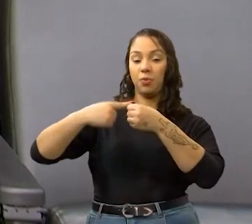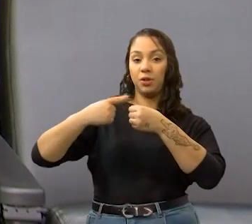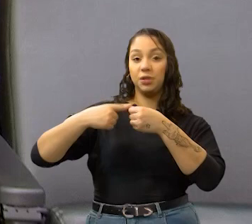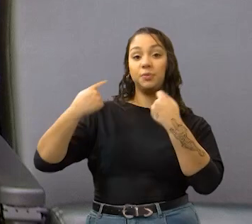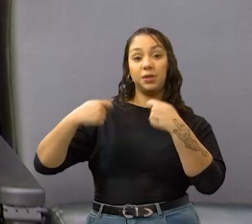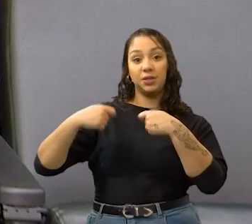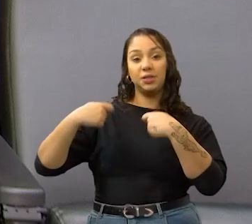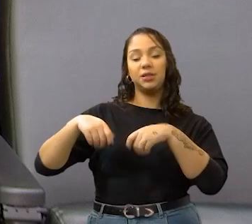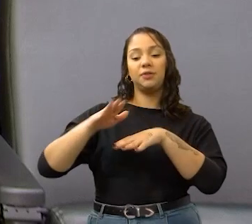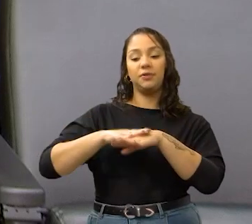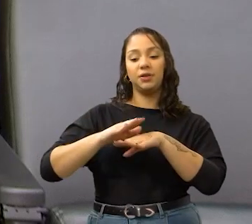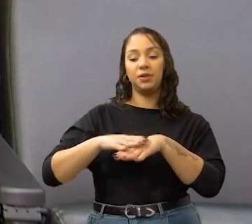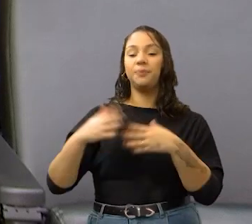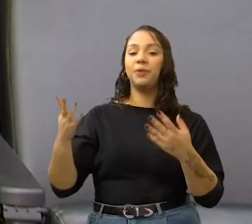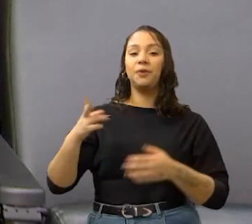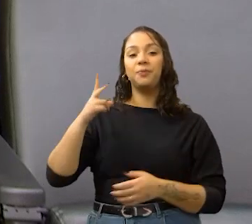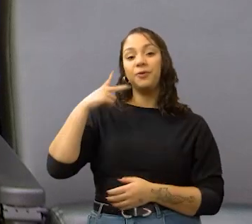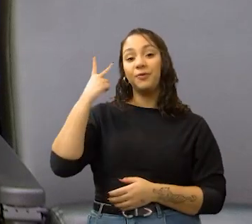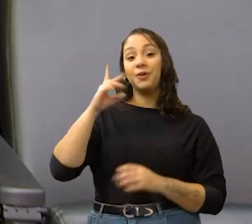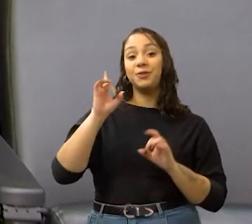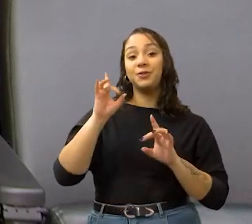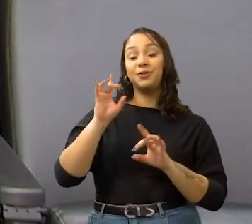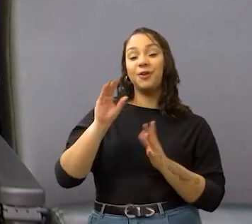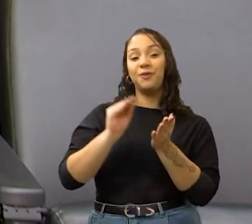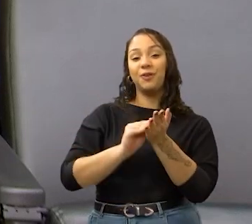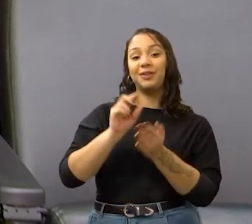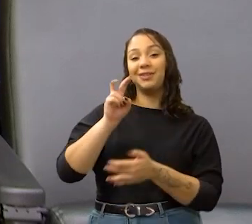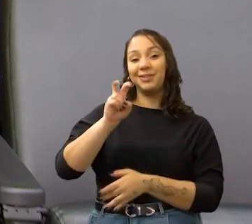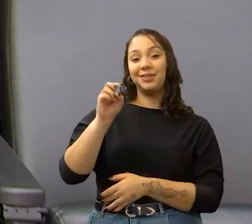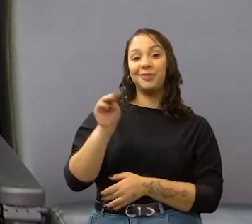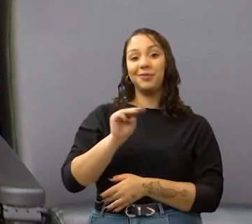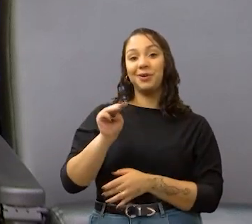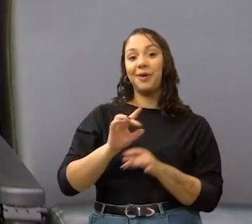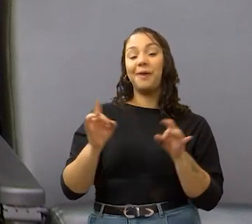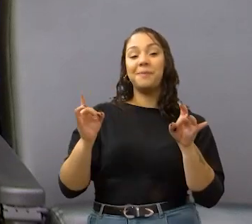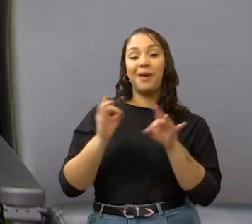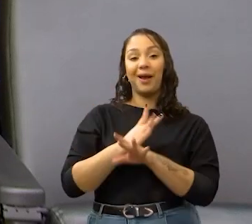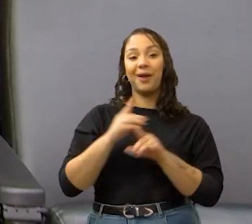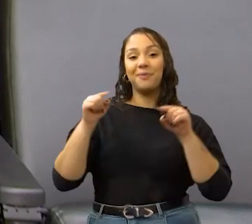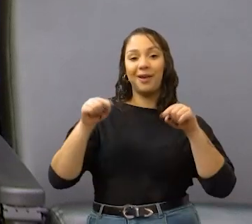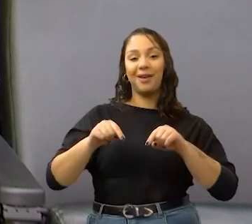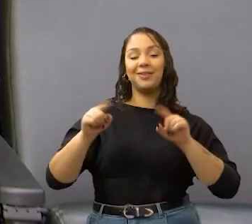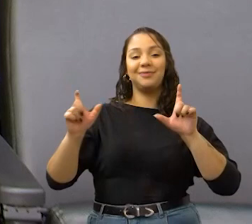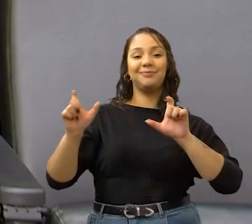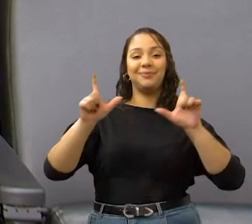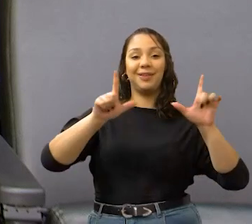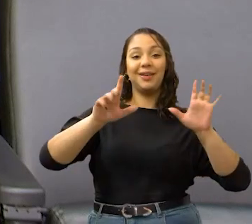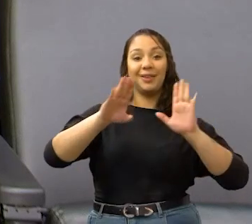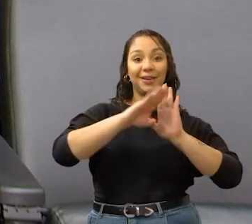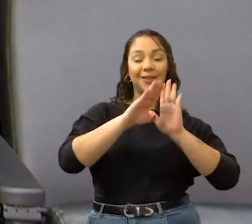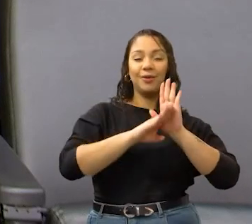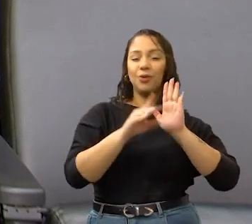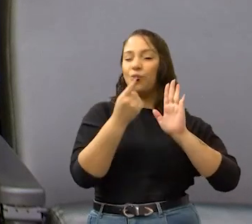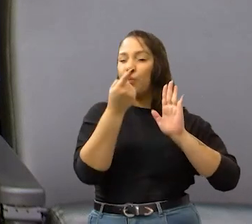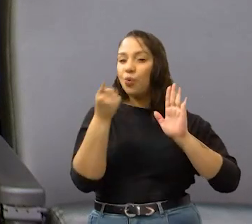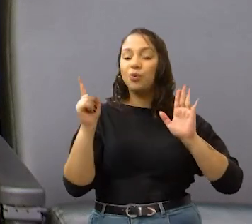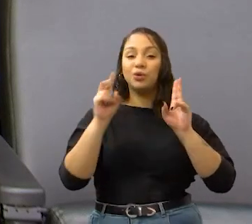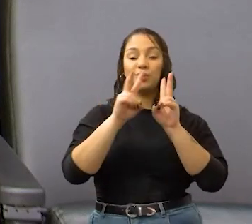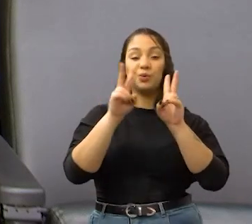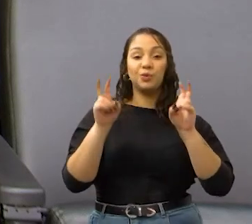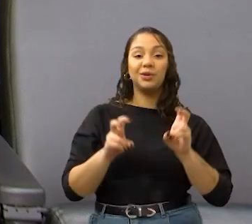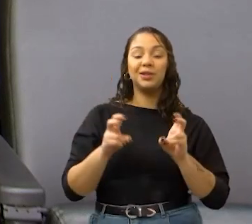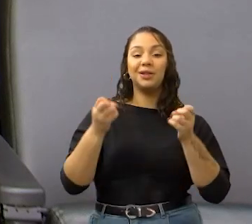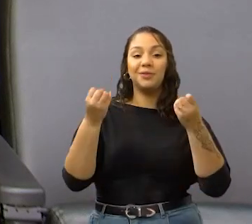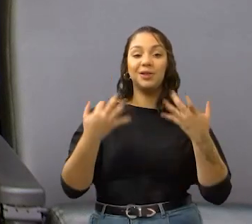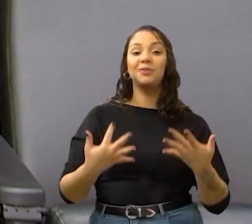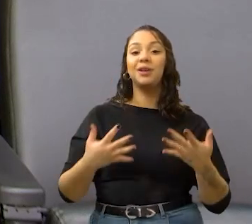um avanço que o município precisa fazer. Vereadora, restando apenas 5 minutos para o término do nosso Em Pauta, o último